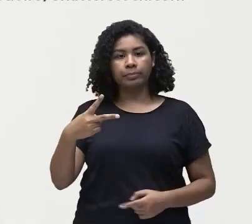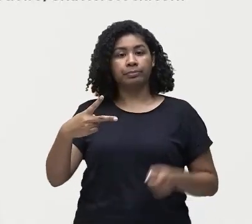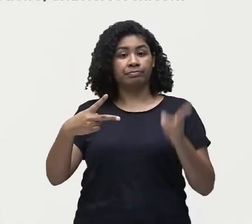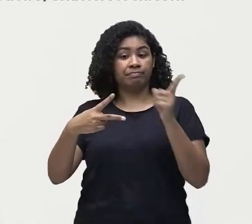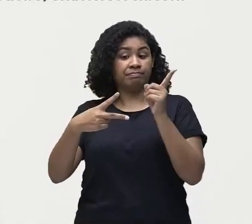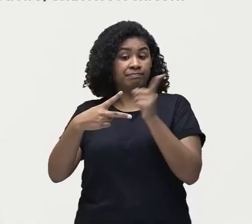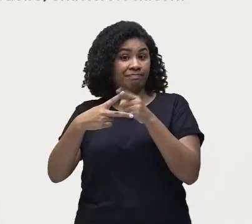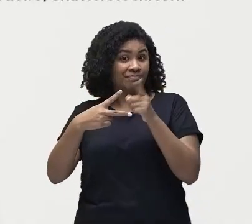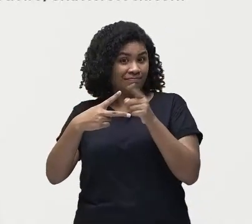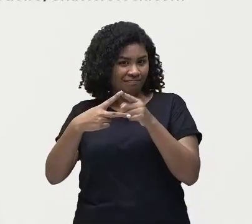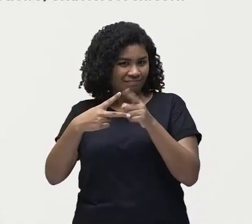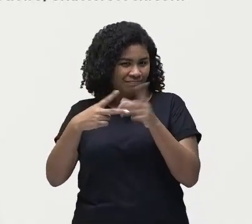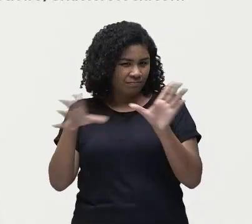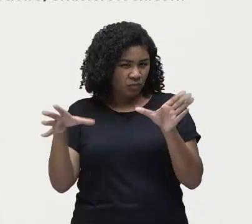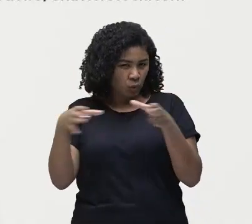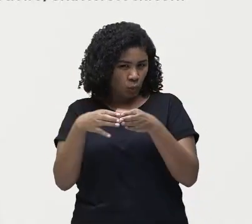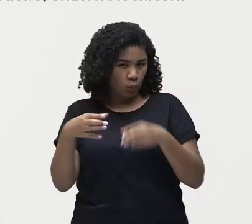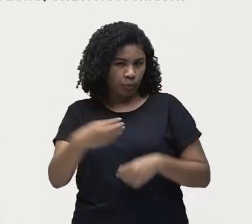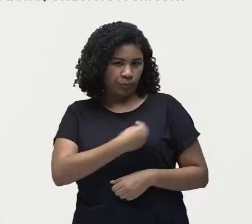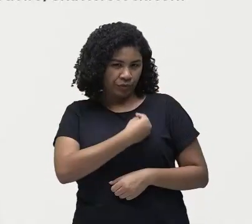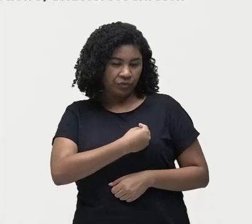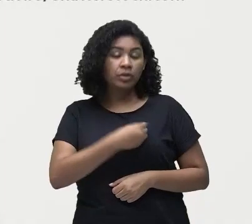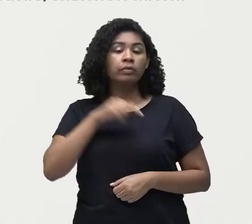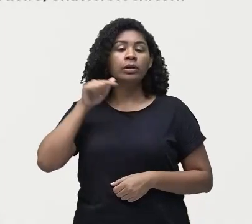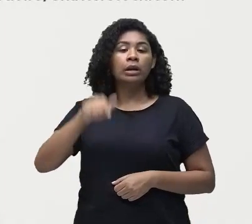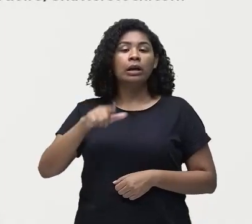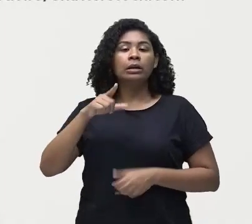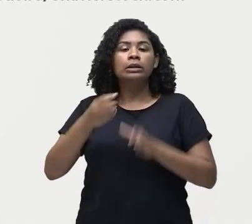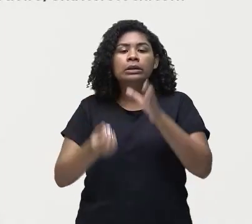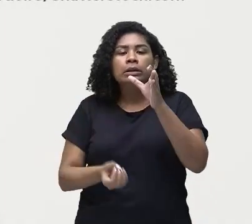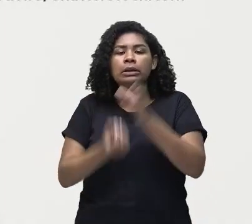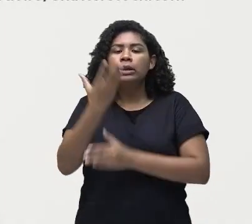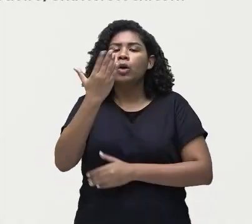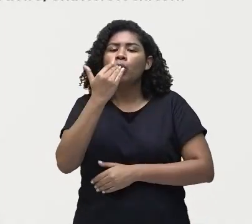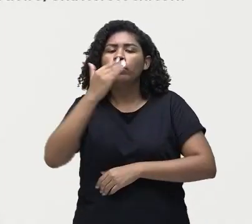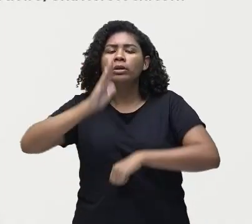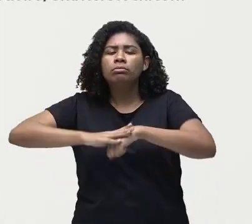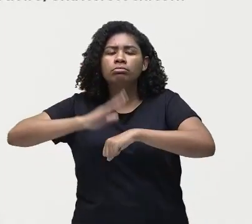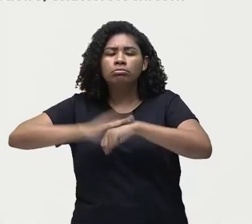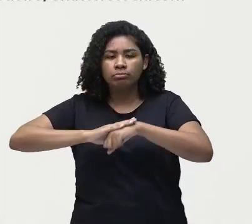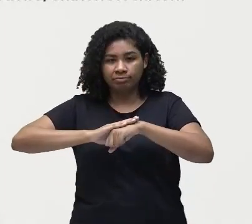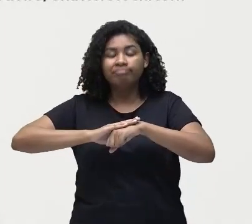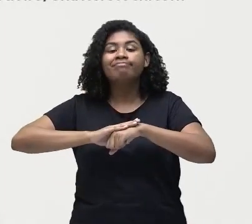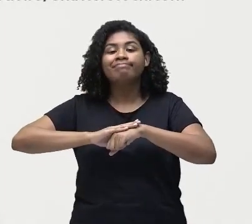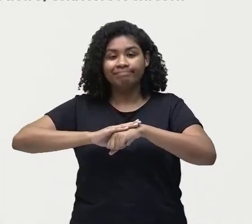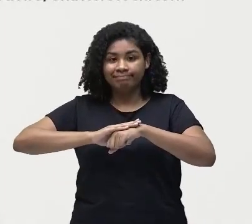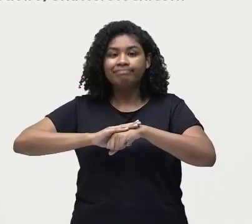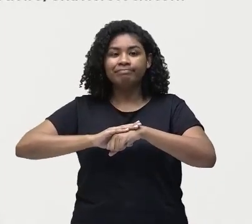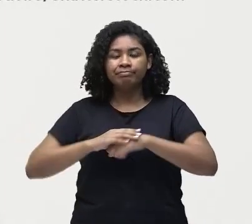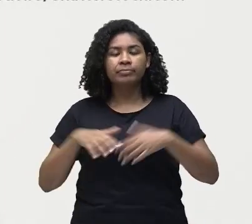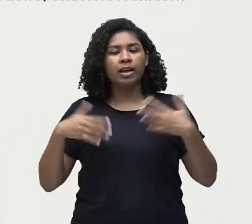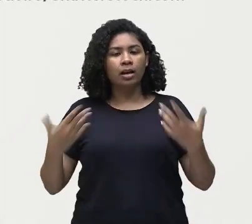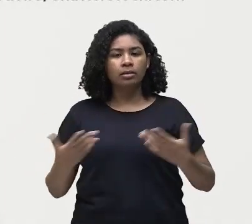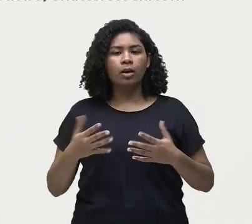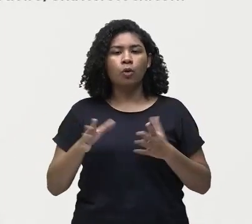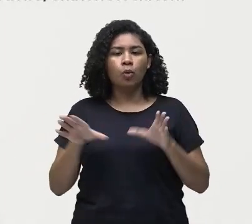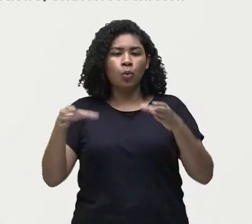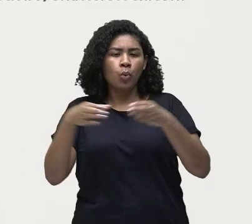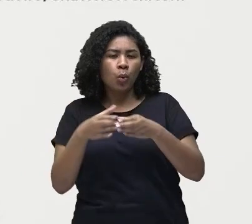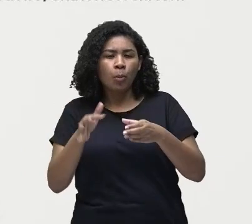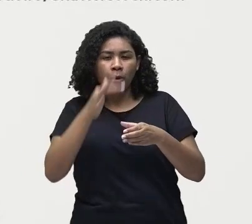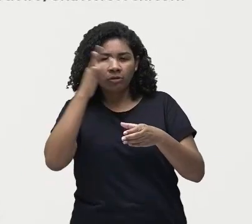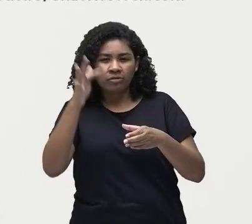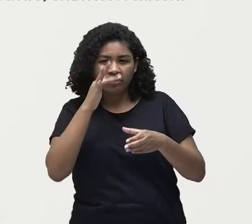autótrofos. Seres autótrofos que produzem seu próprio alimento. As plantas são